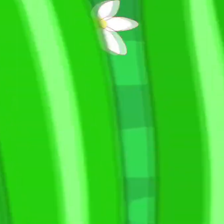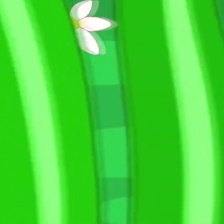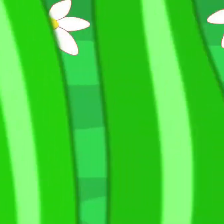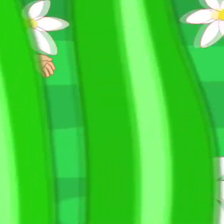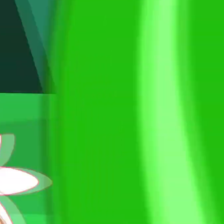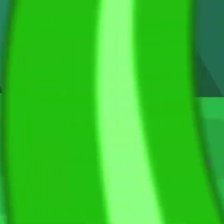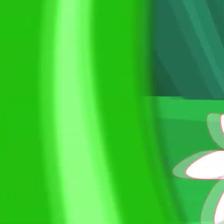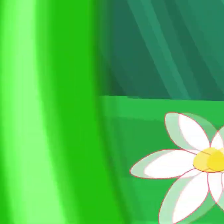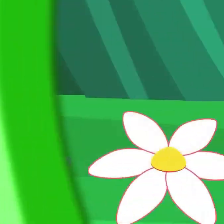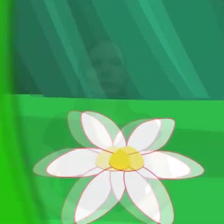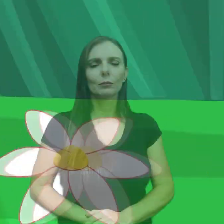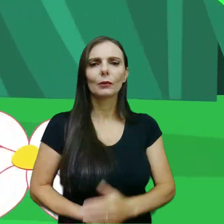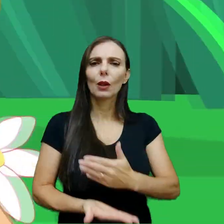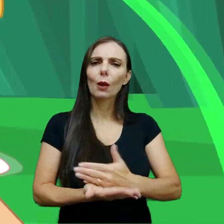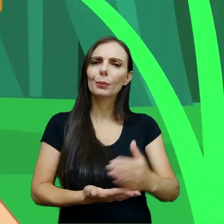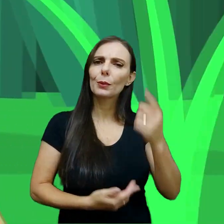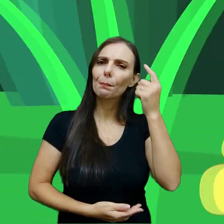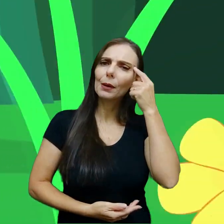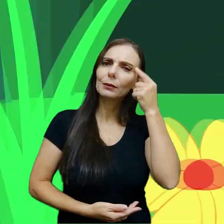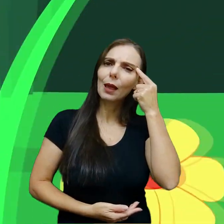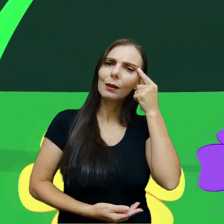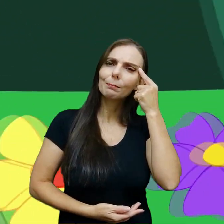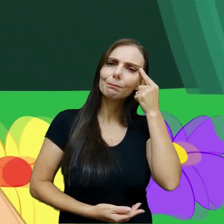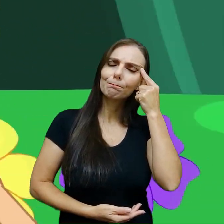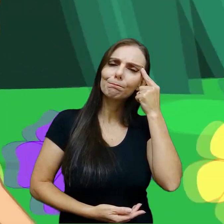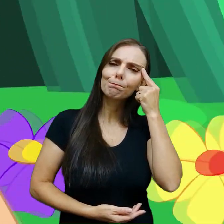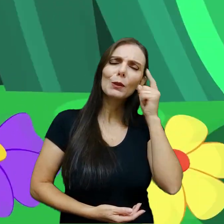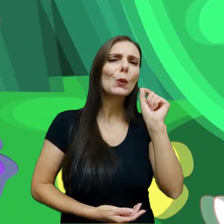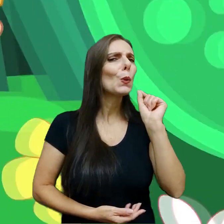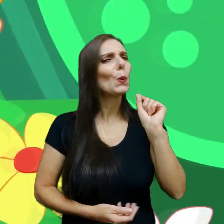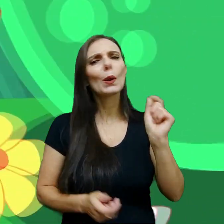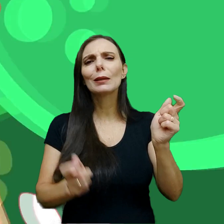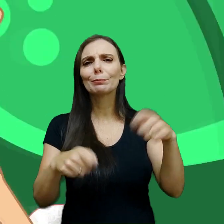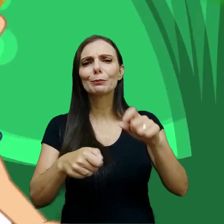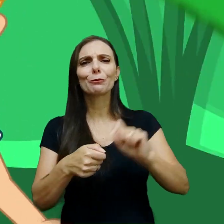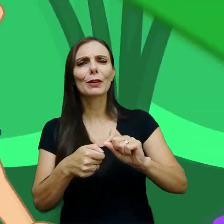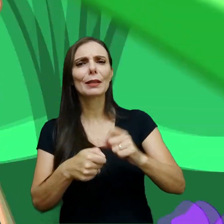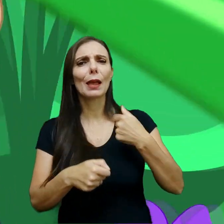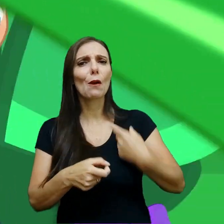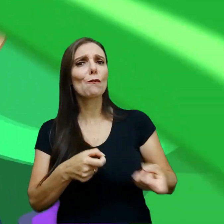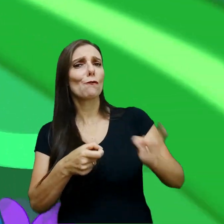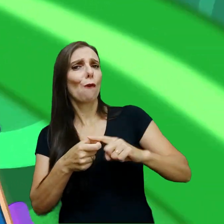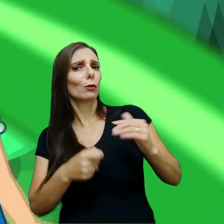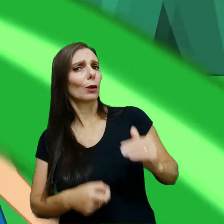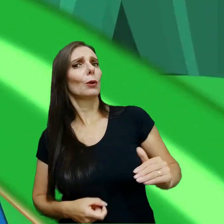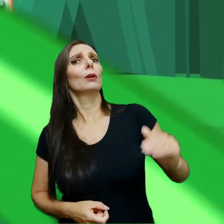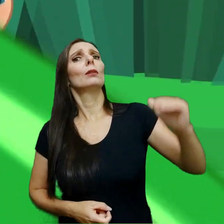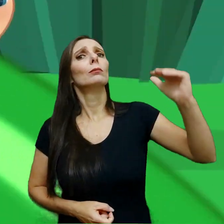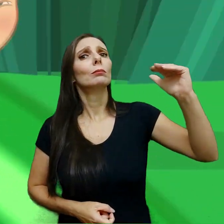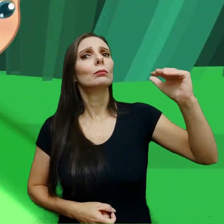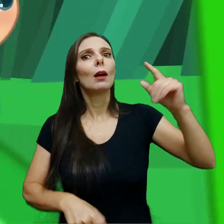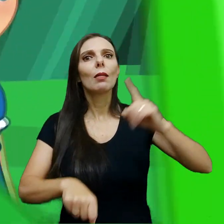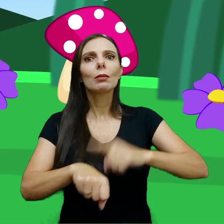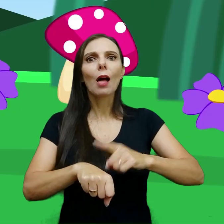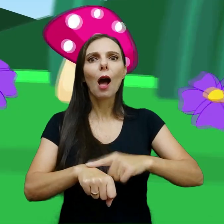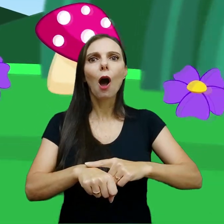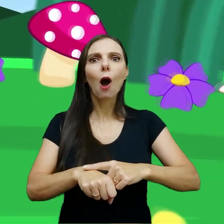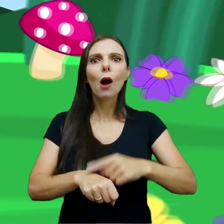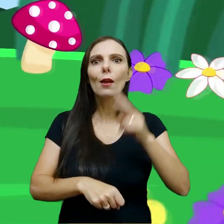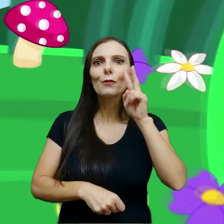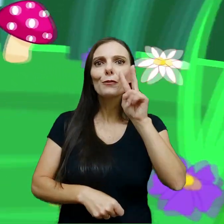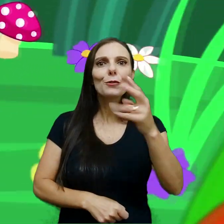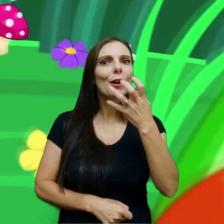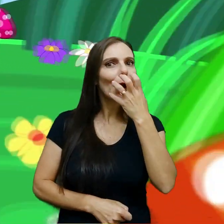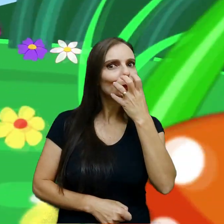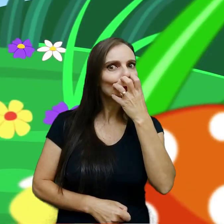floresta. Ela começou a pensar no que ela poderia fazer para voltar ao seu tamanho normal. Naquele momento, ela